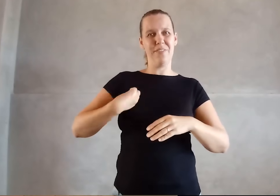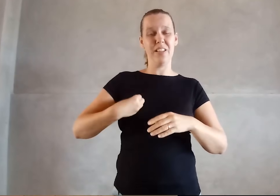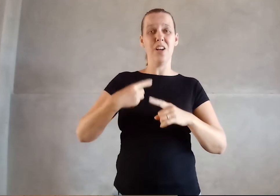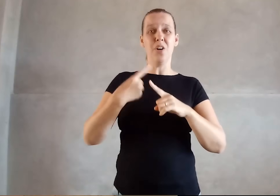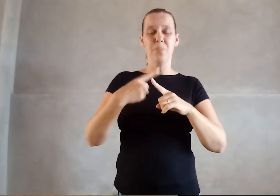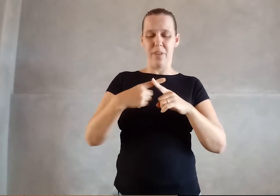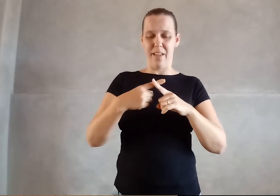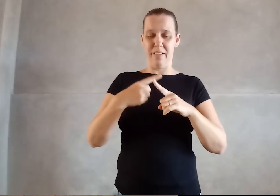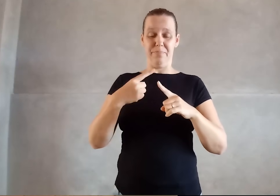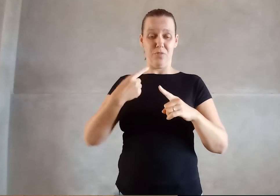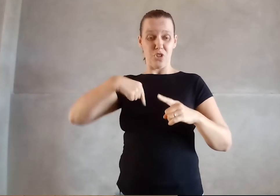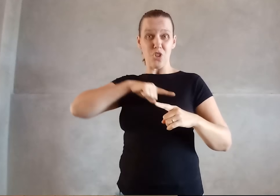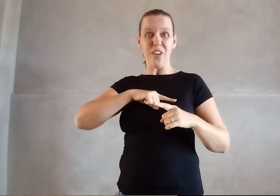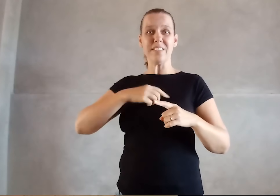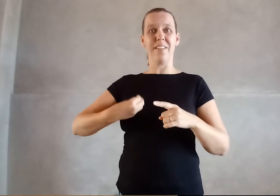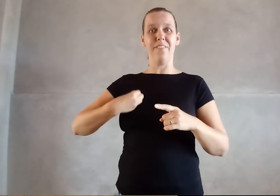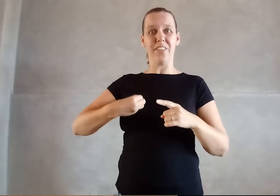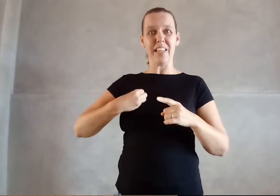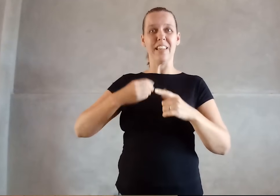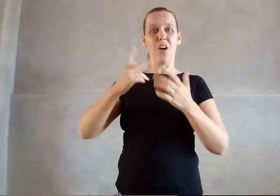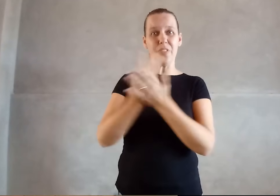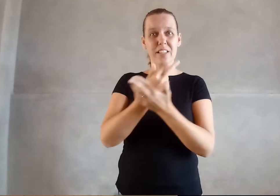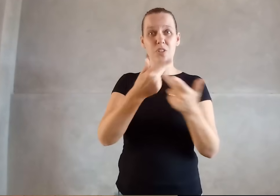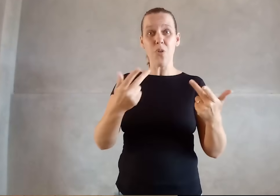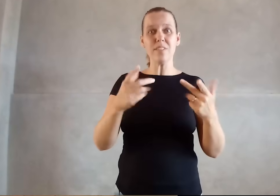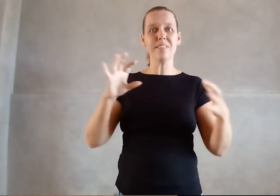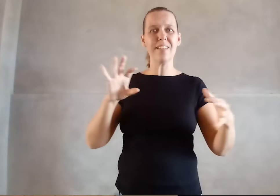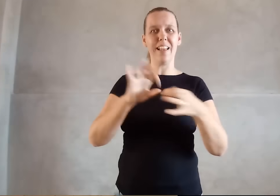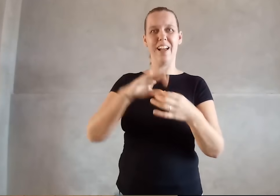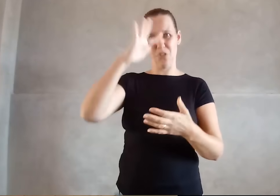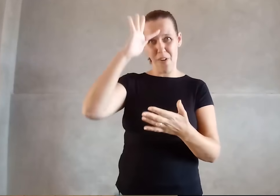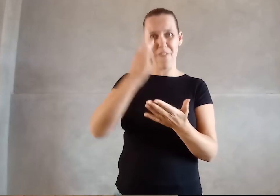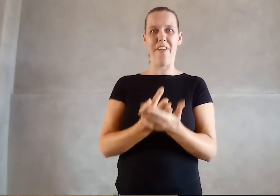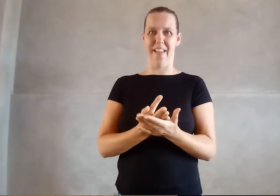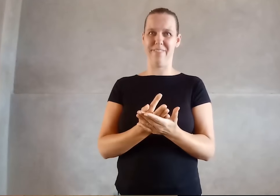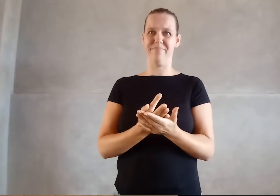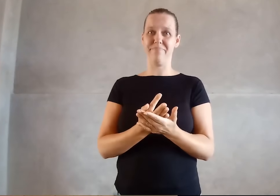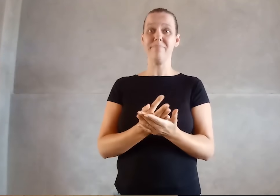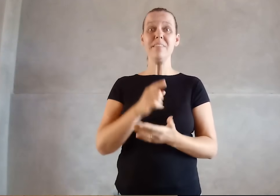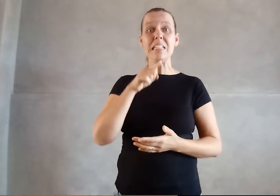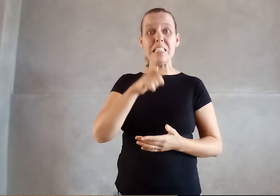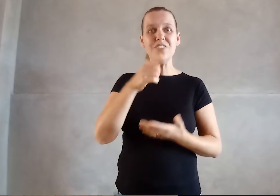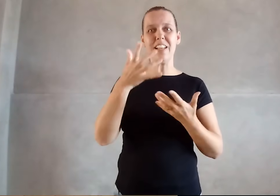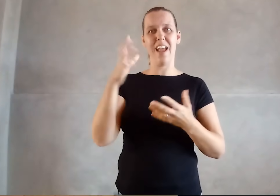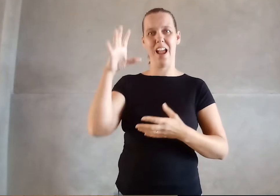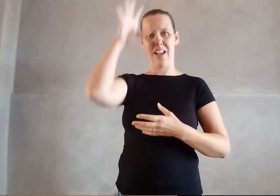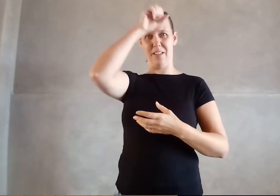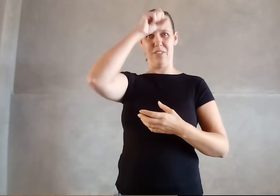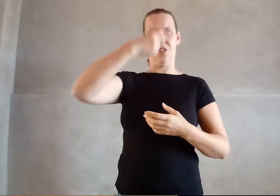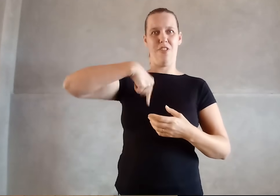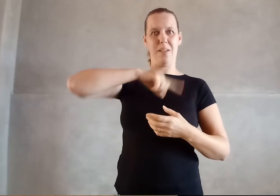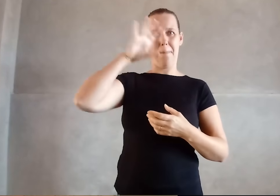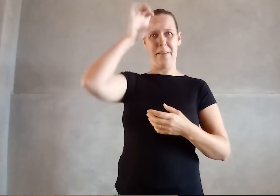isso que ele está nos ensinando aqui. Que quando nós pedimos a Deus com fé, sem